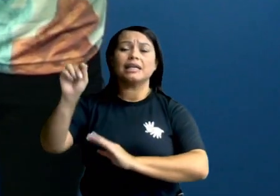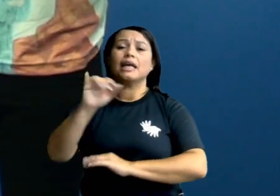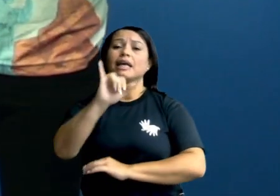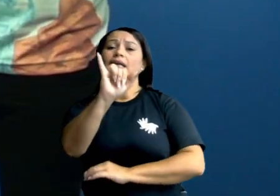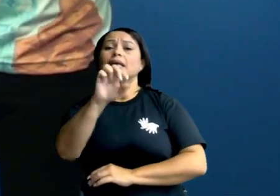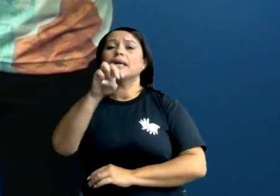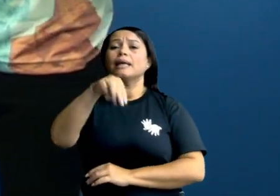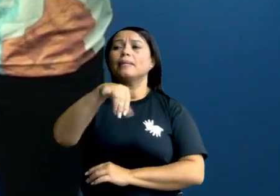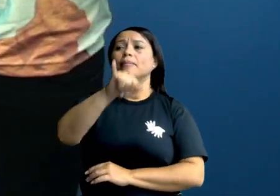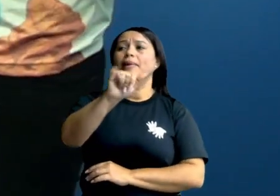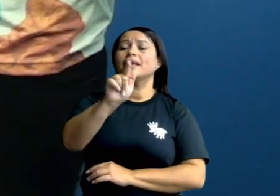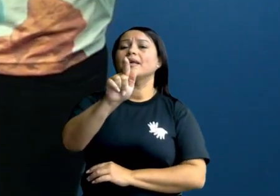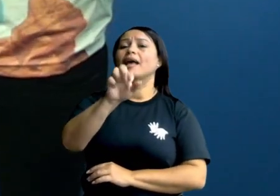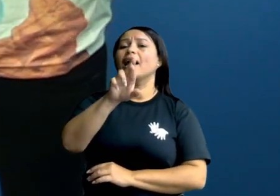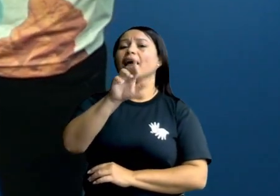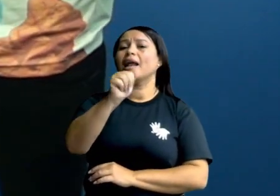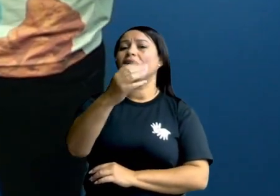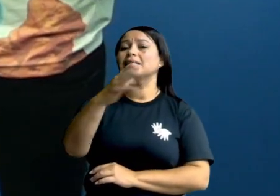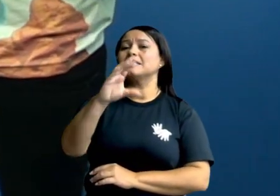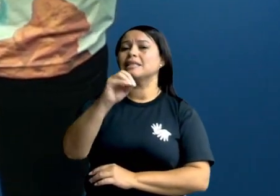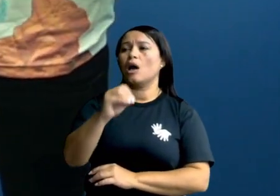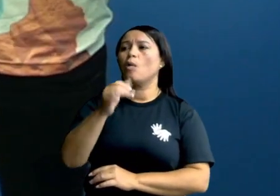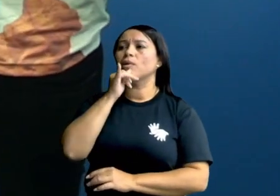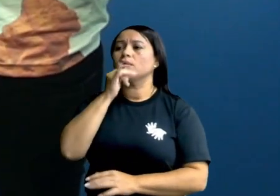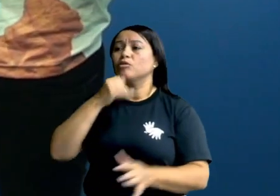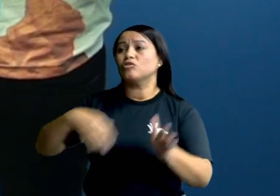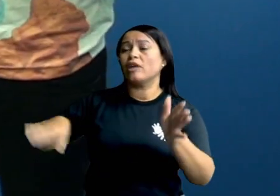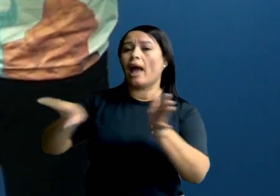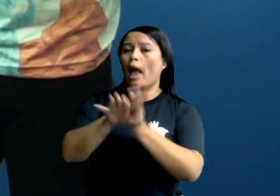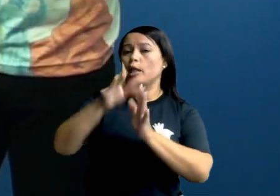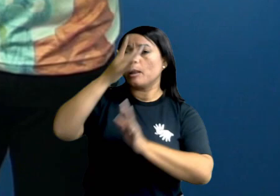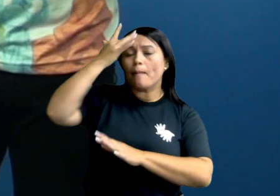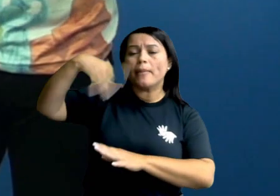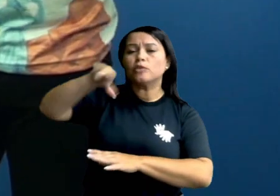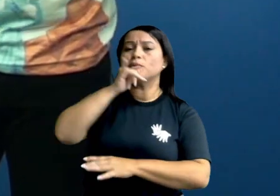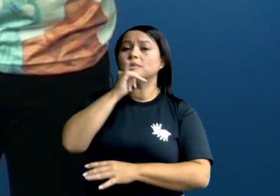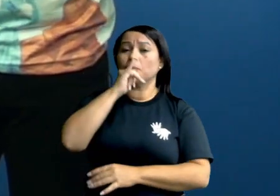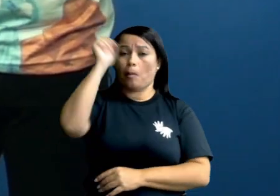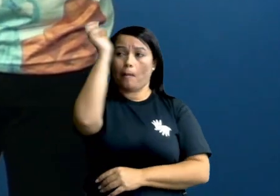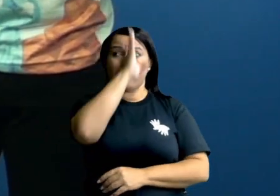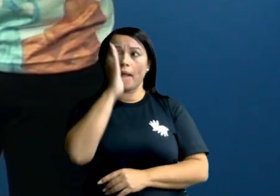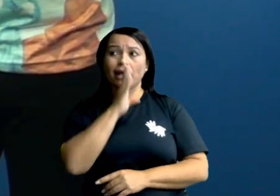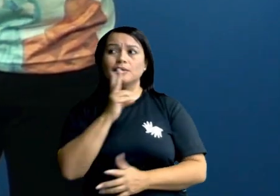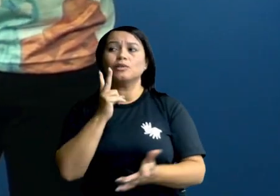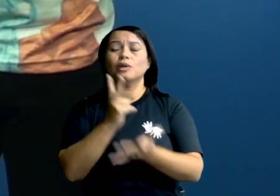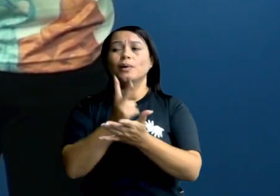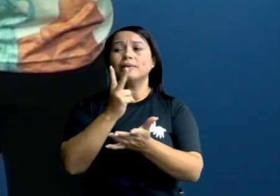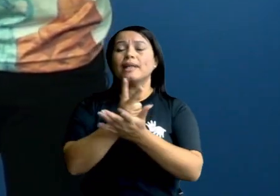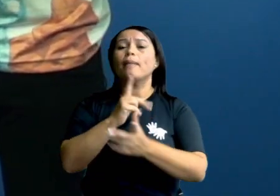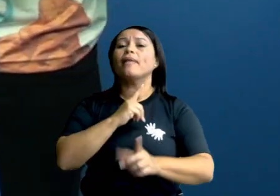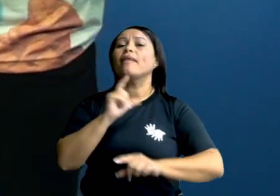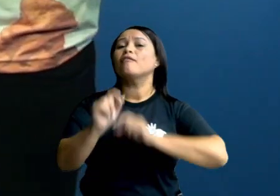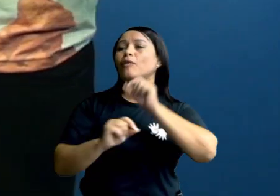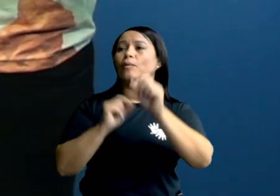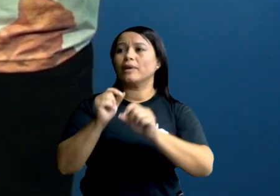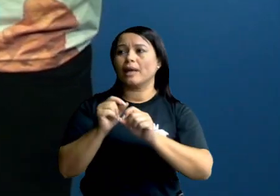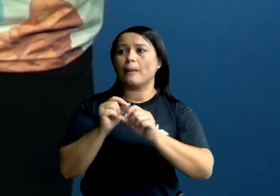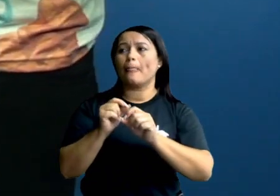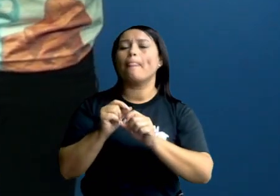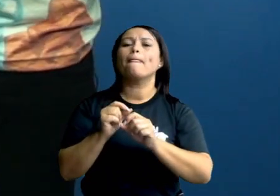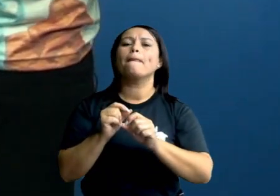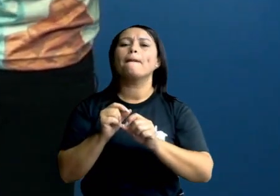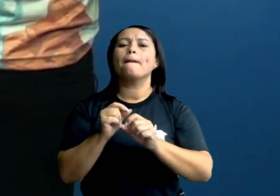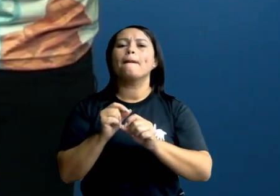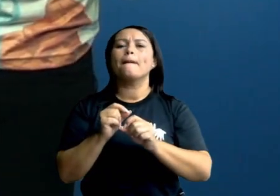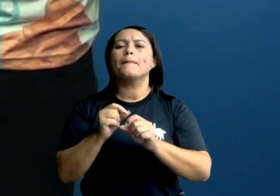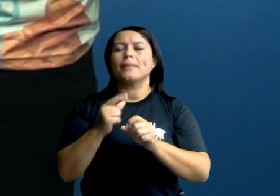no início seria a chegada de pessoas, tá? No caso do Brasil, o Brasil sempre recebeu muitos imigrantes, né? E aí tiveram períodos